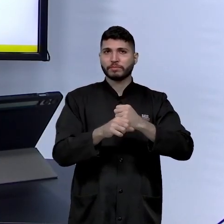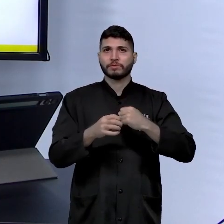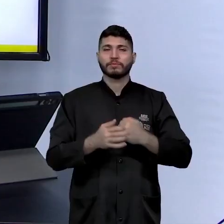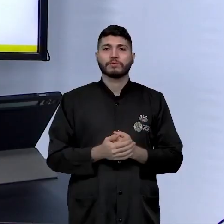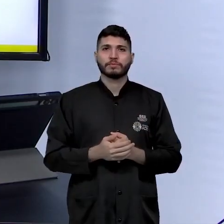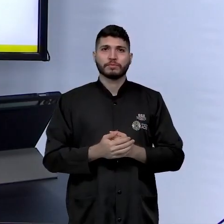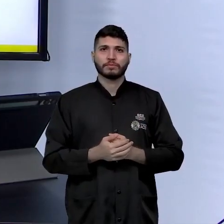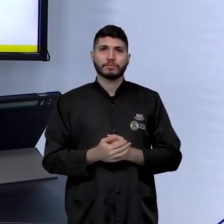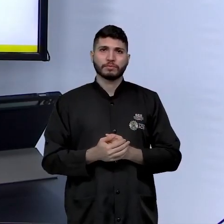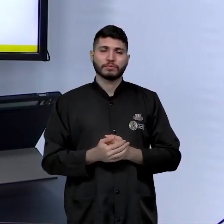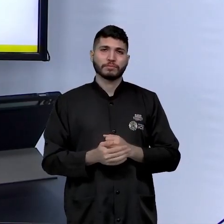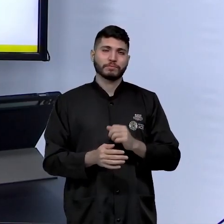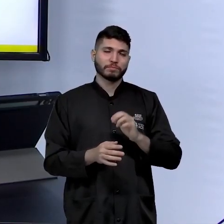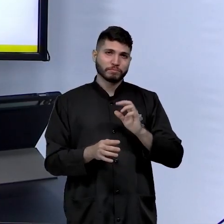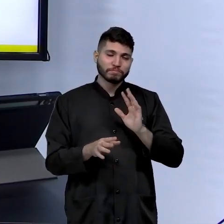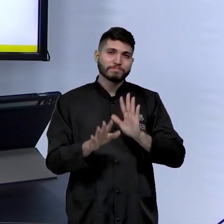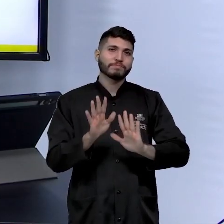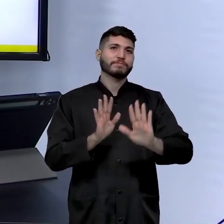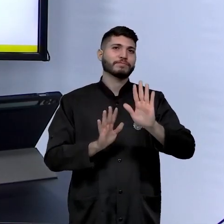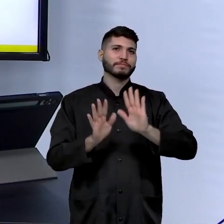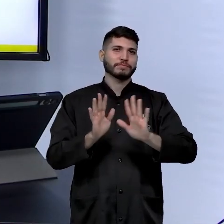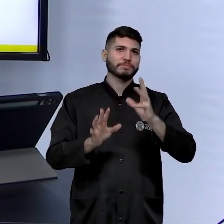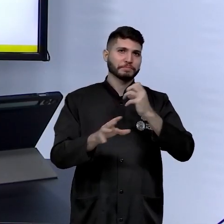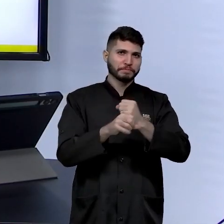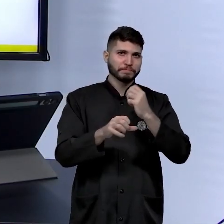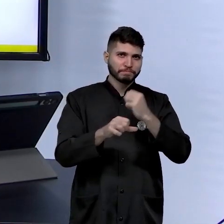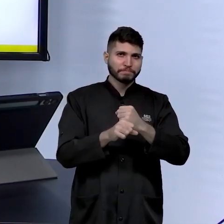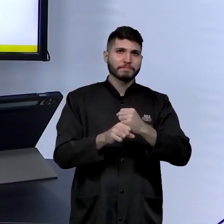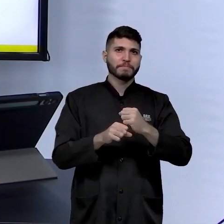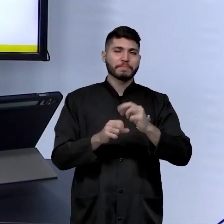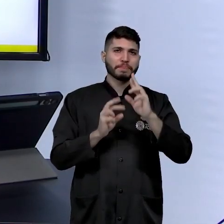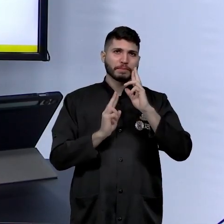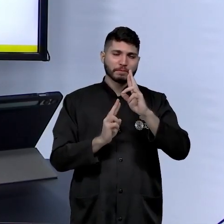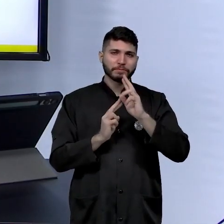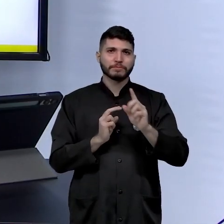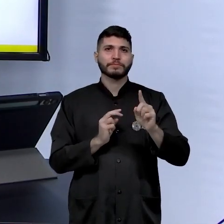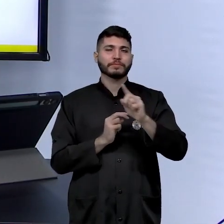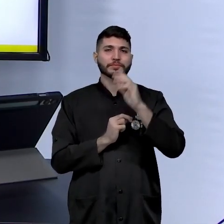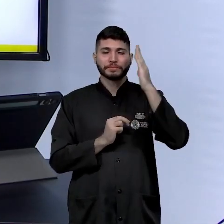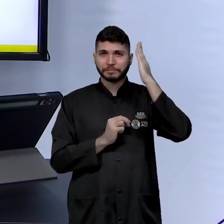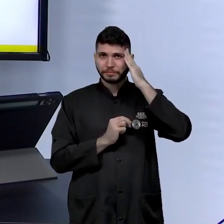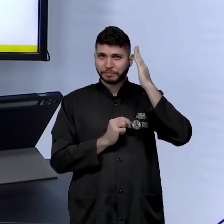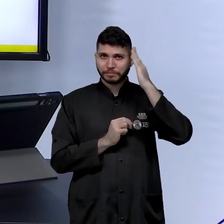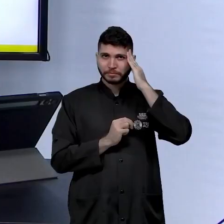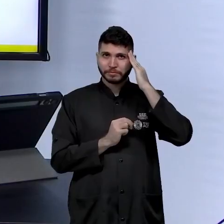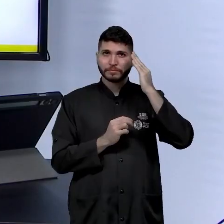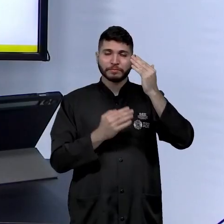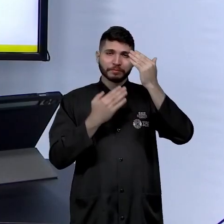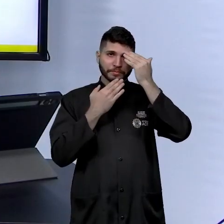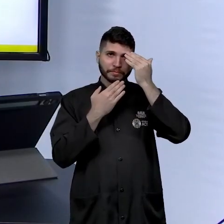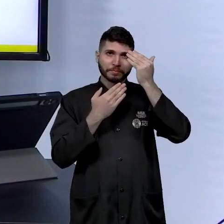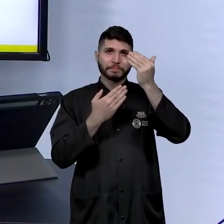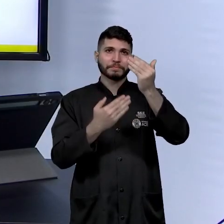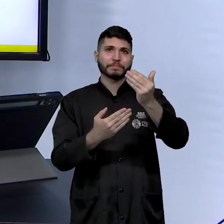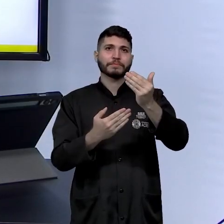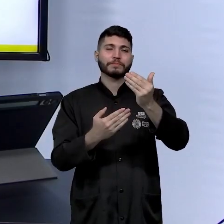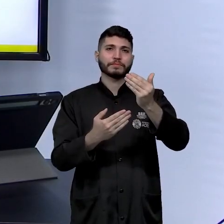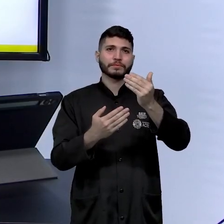superfície. Eu espero que você tenha compreendido toda essa parte. Eu agradeço a você por ter